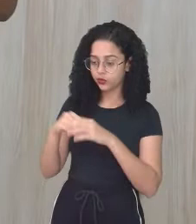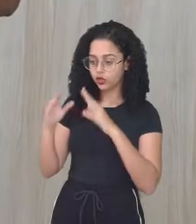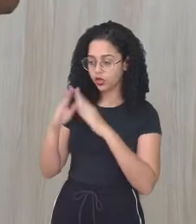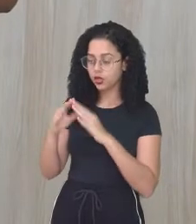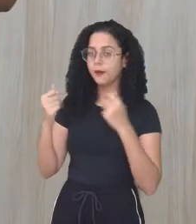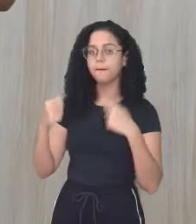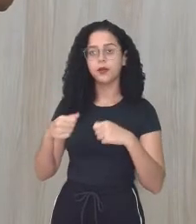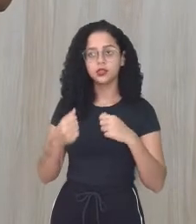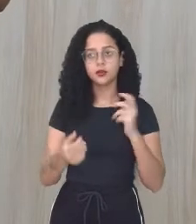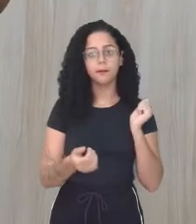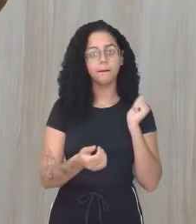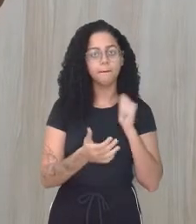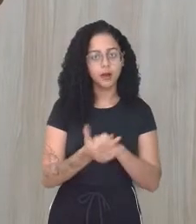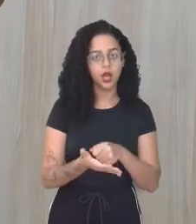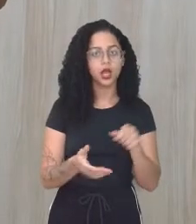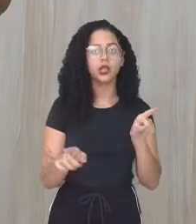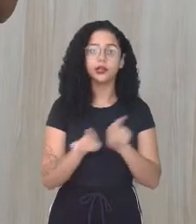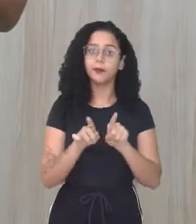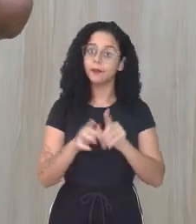a moradia. Então,